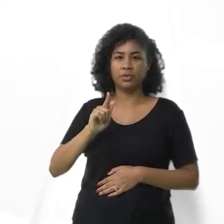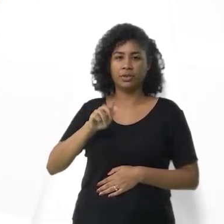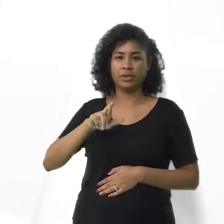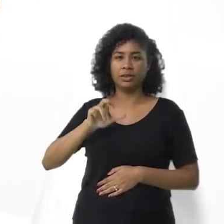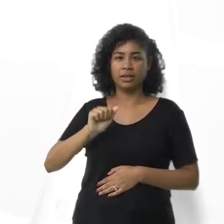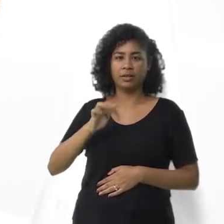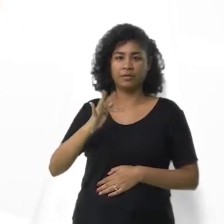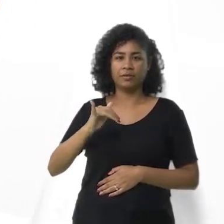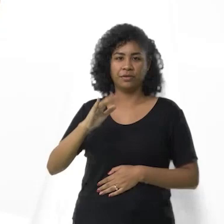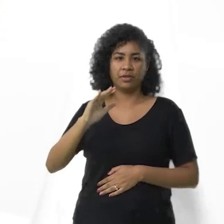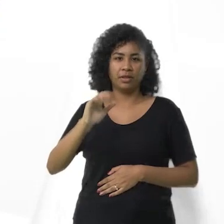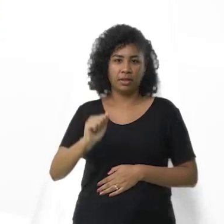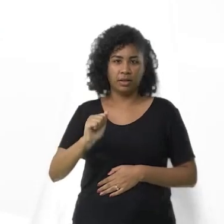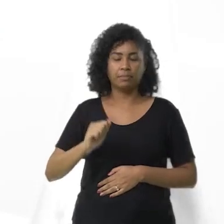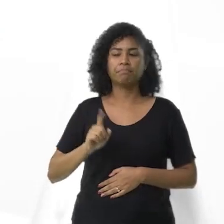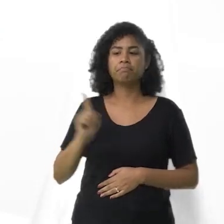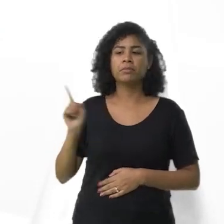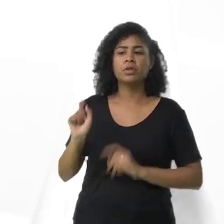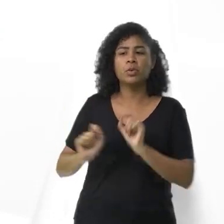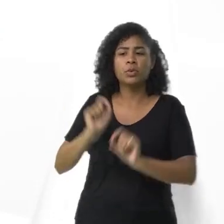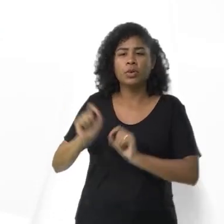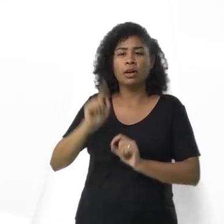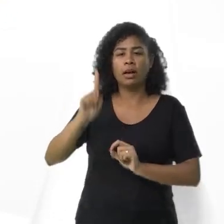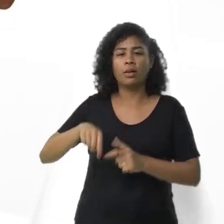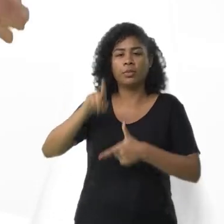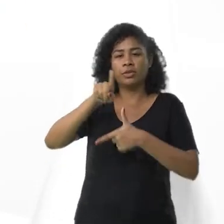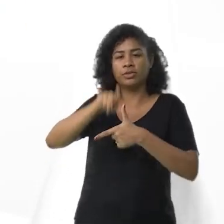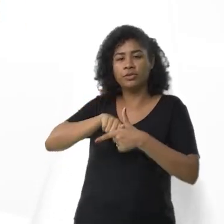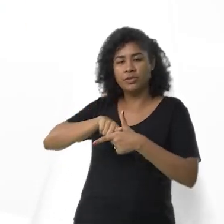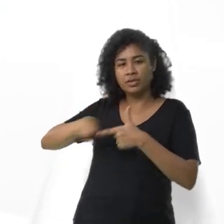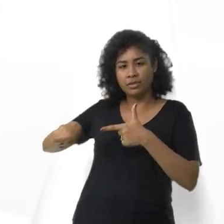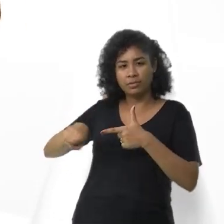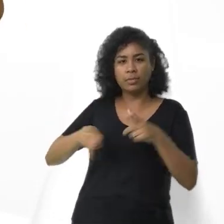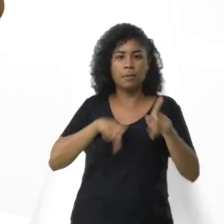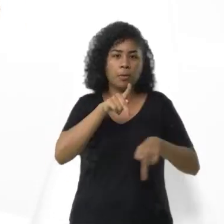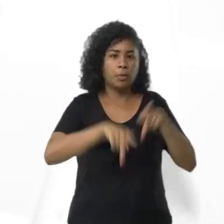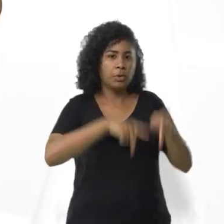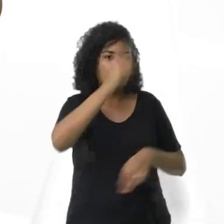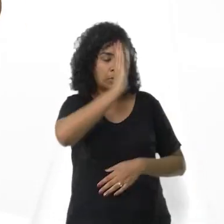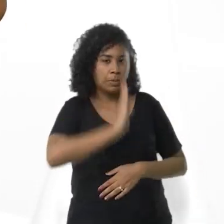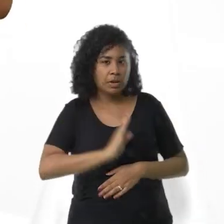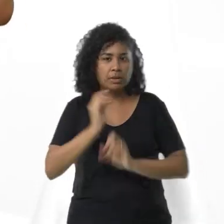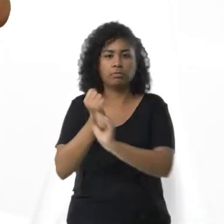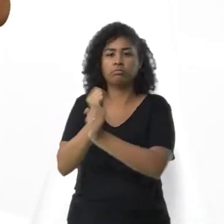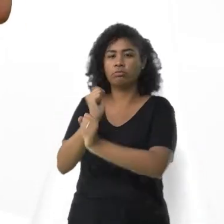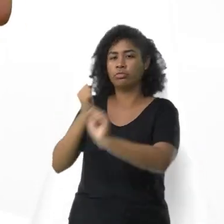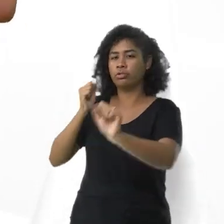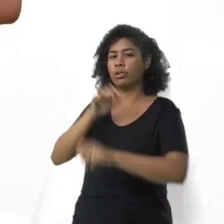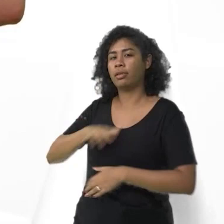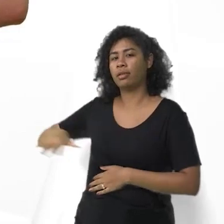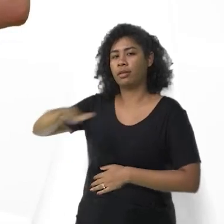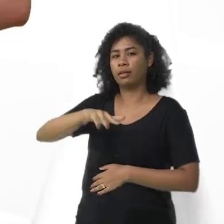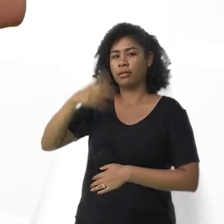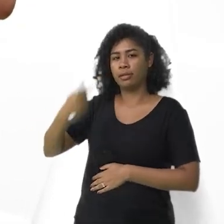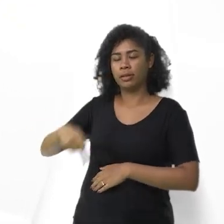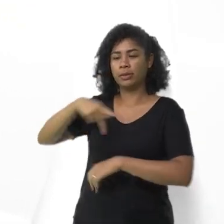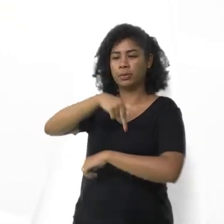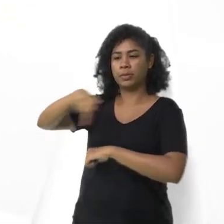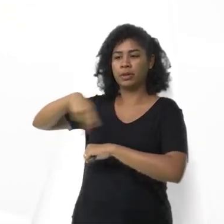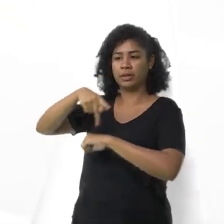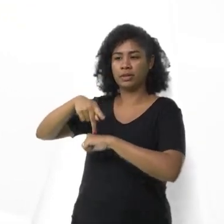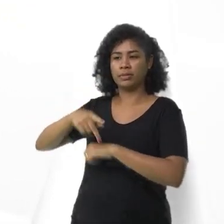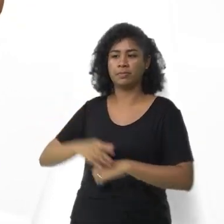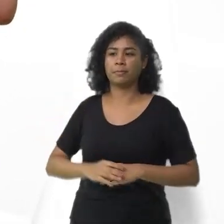iremos dividir a população brasileira pela extensão territorial do nosso país, do Brasil.